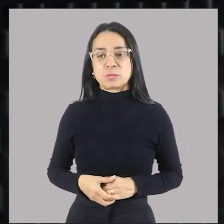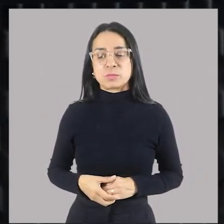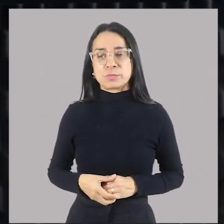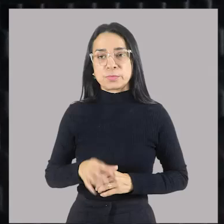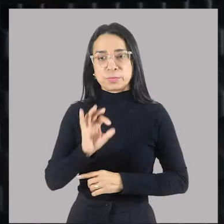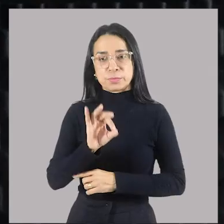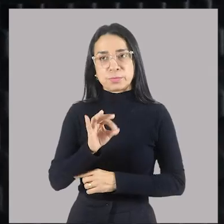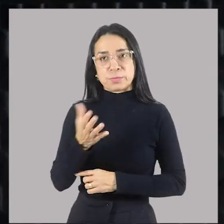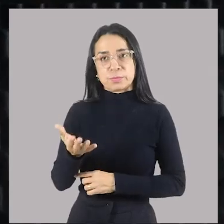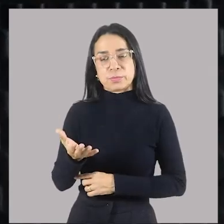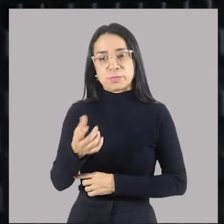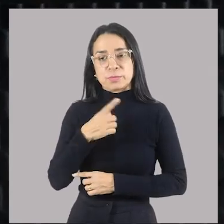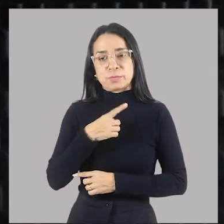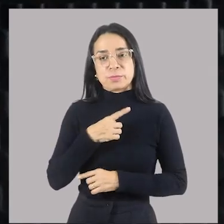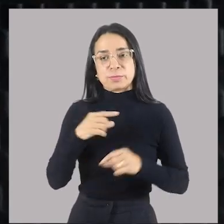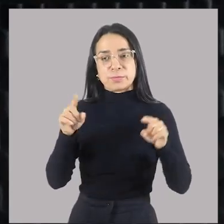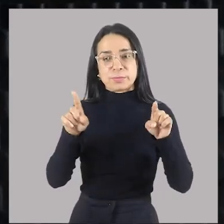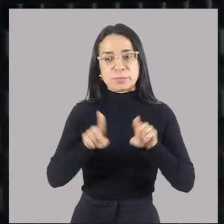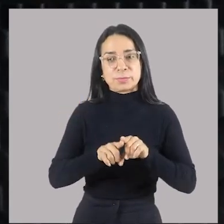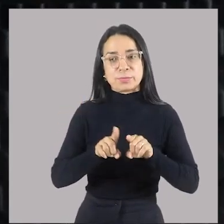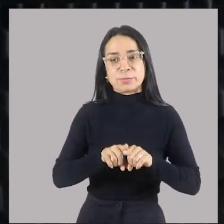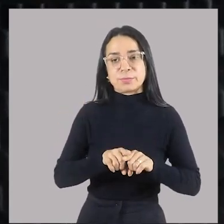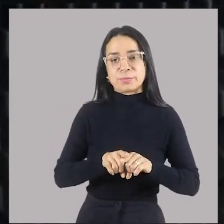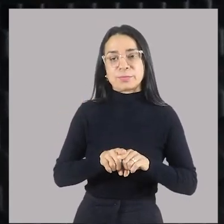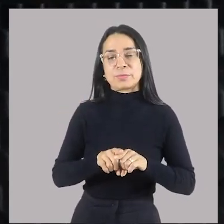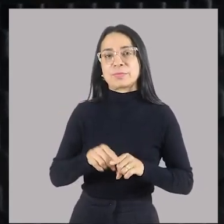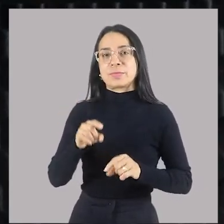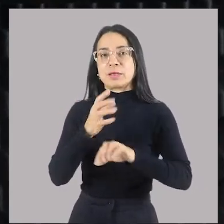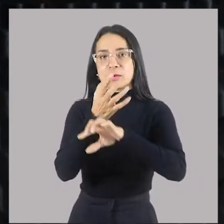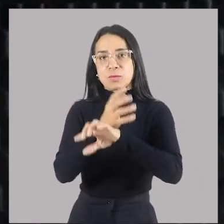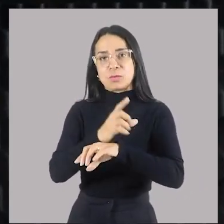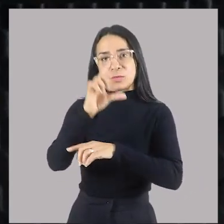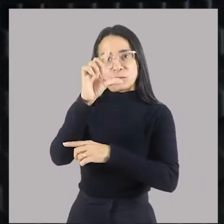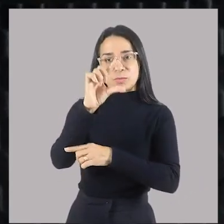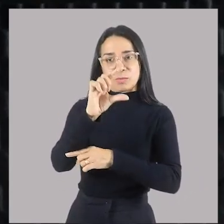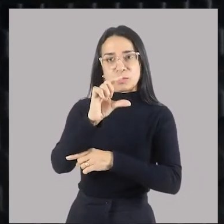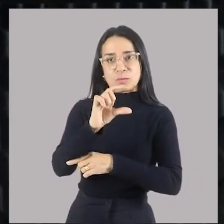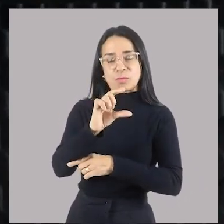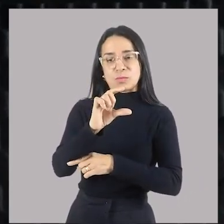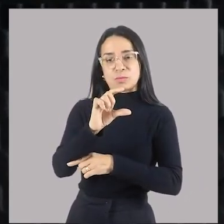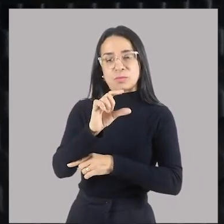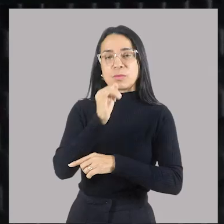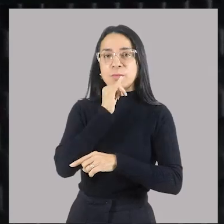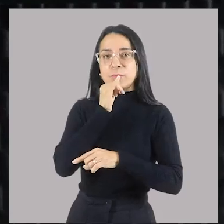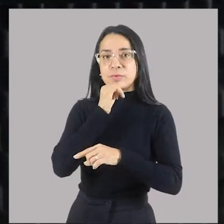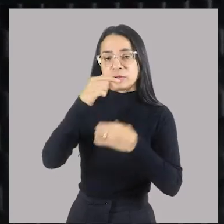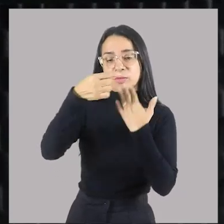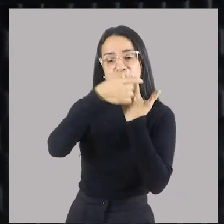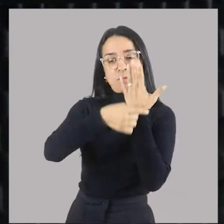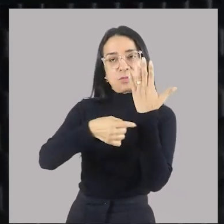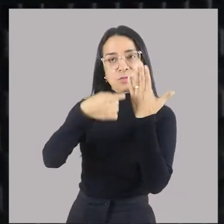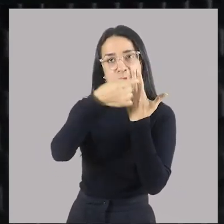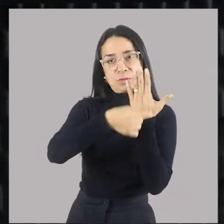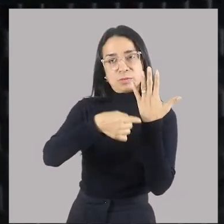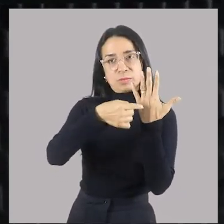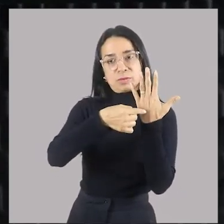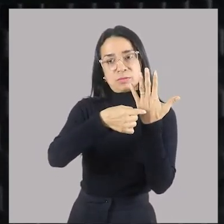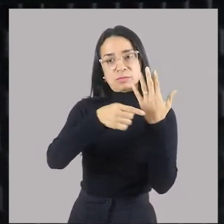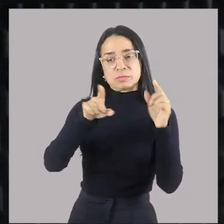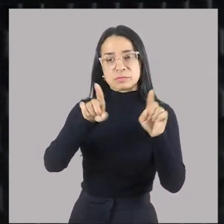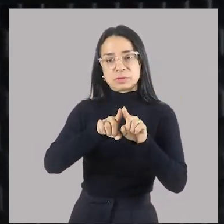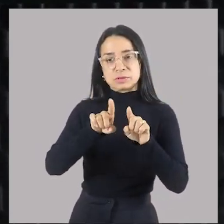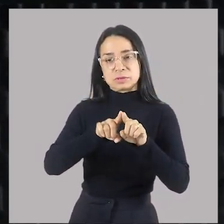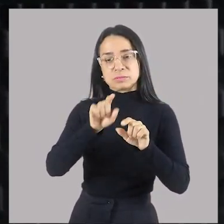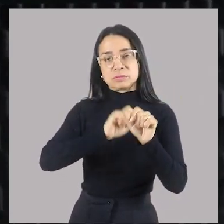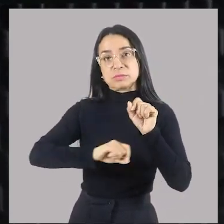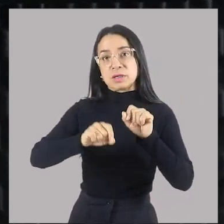certo? Nós temos também o osso curto, como exemplo aqui o osso da mão. Também pode ter como exemplo o osso